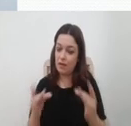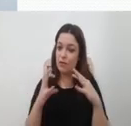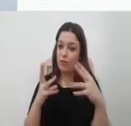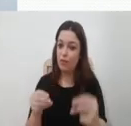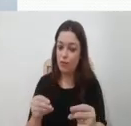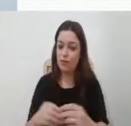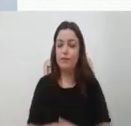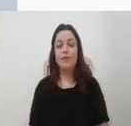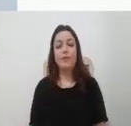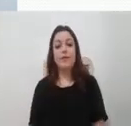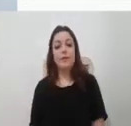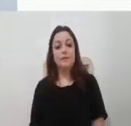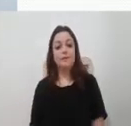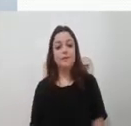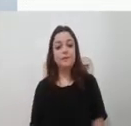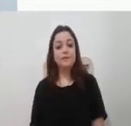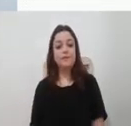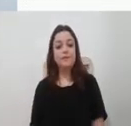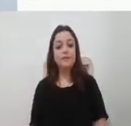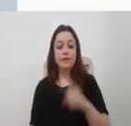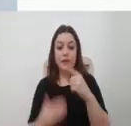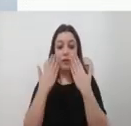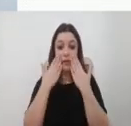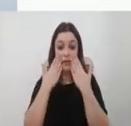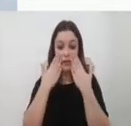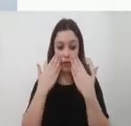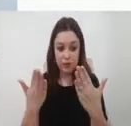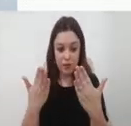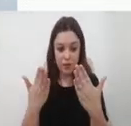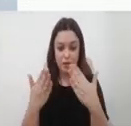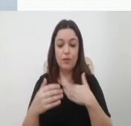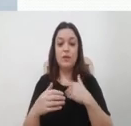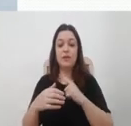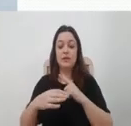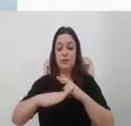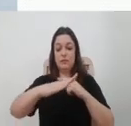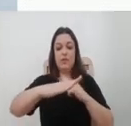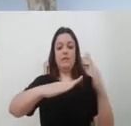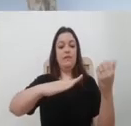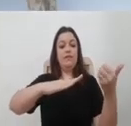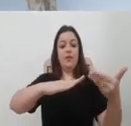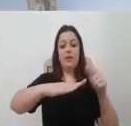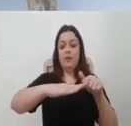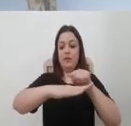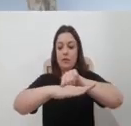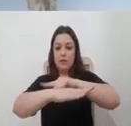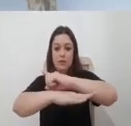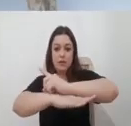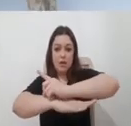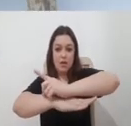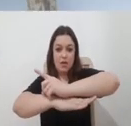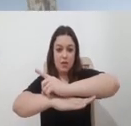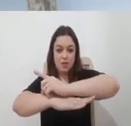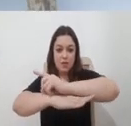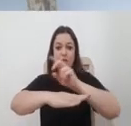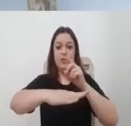a registrar, né, todo o animal. Então, nos planos frontal, caudal, nos